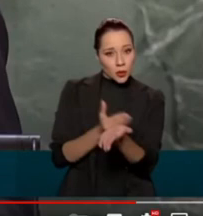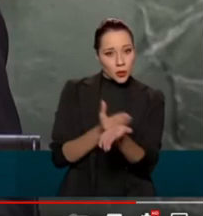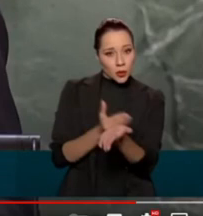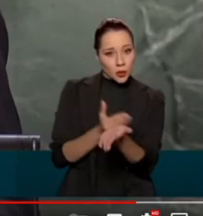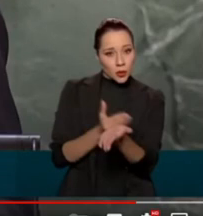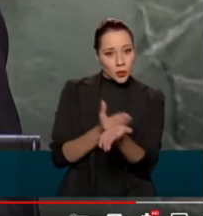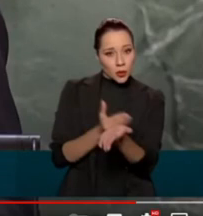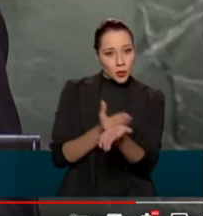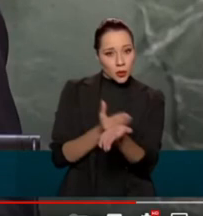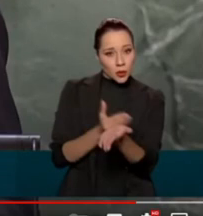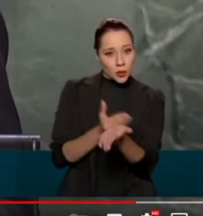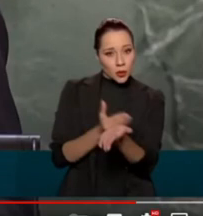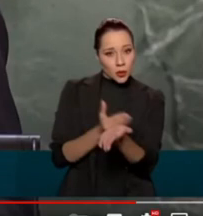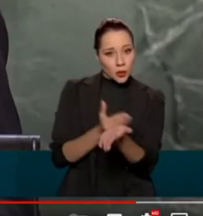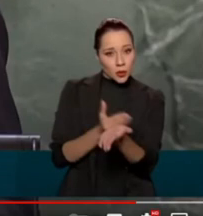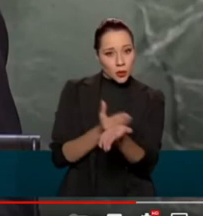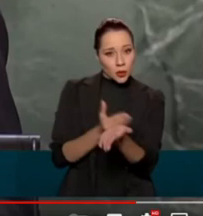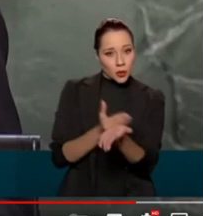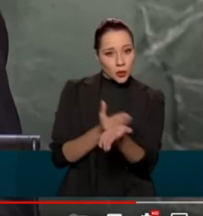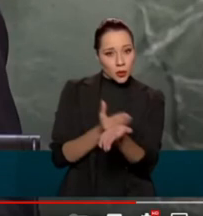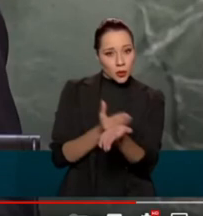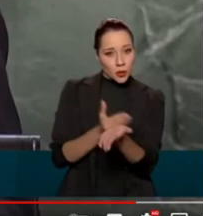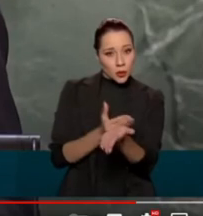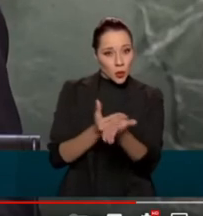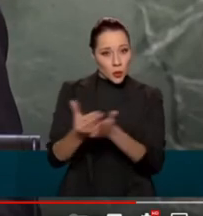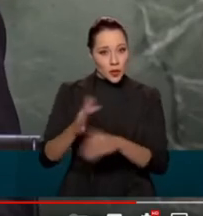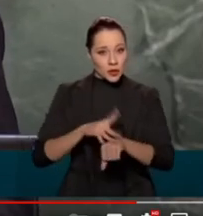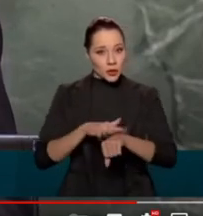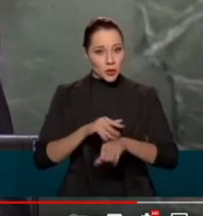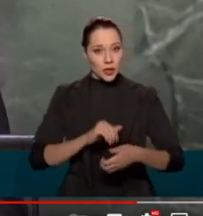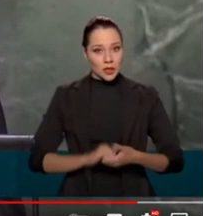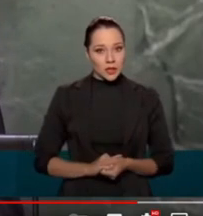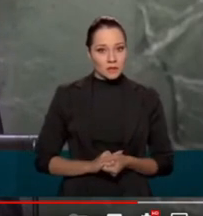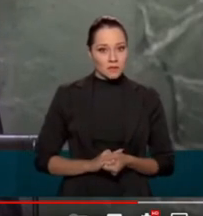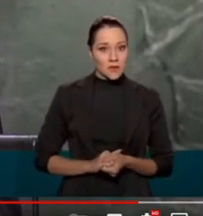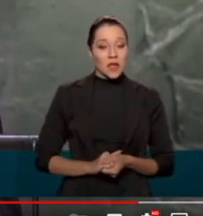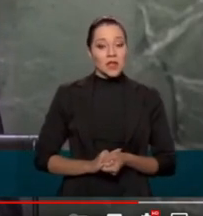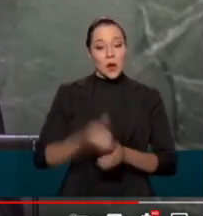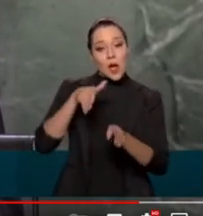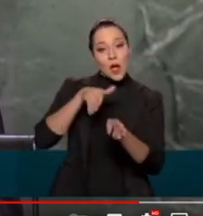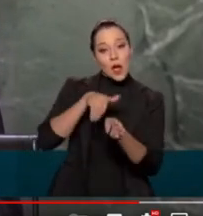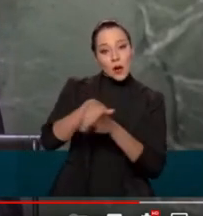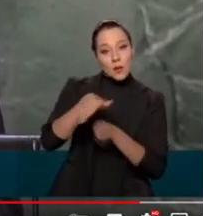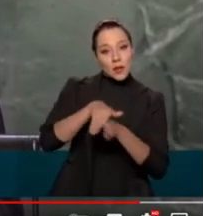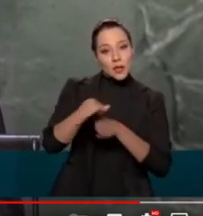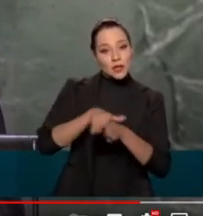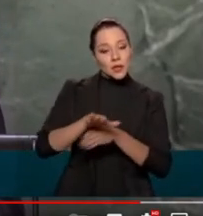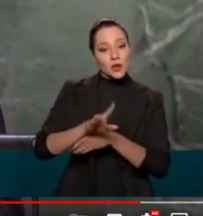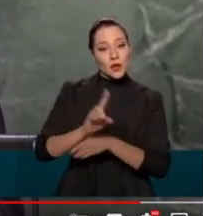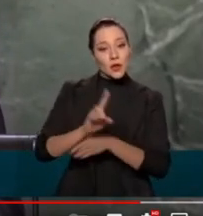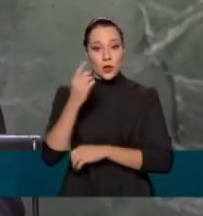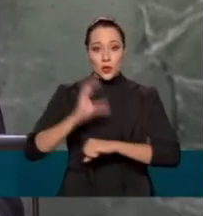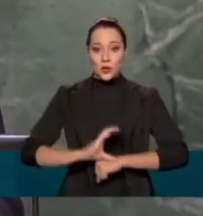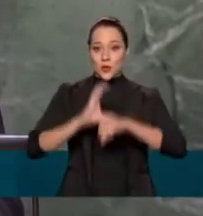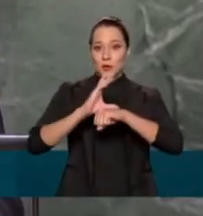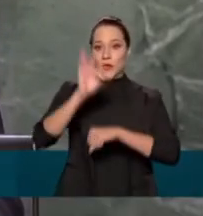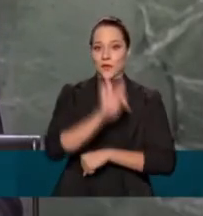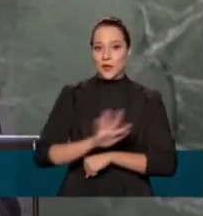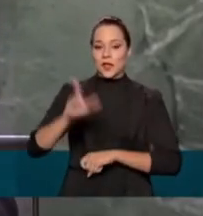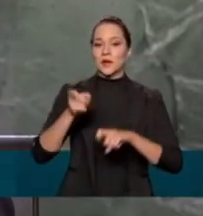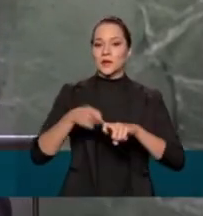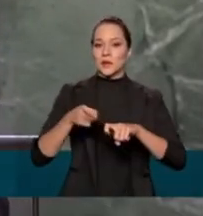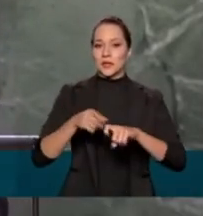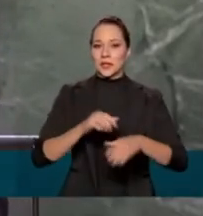da República ele vai estar agora o Conselho Federal de Medicina seguindo recomendação do nosso Conselho